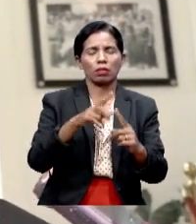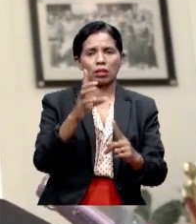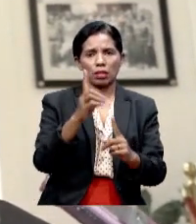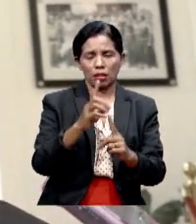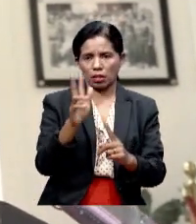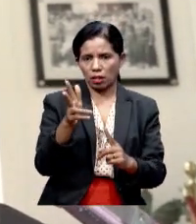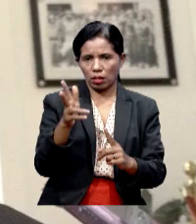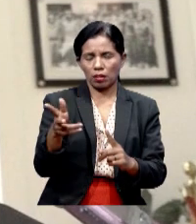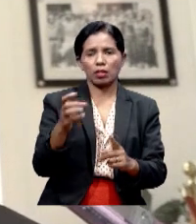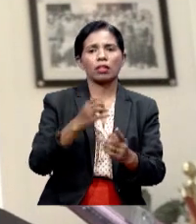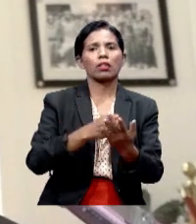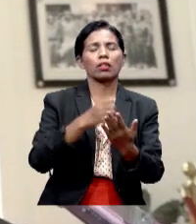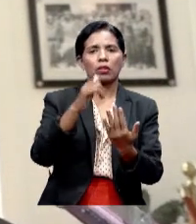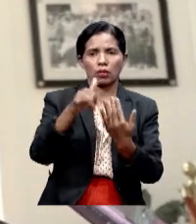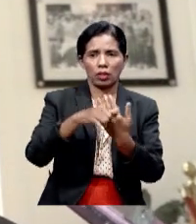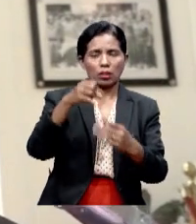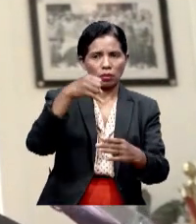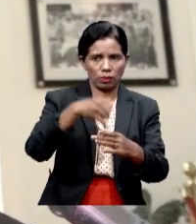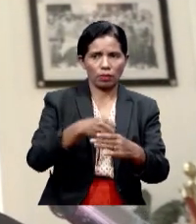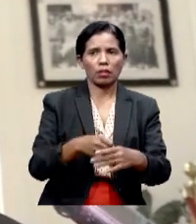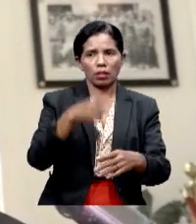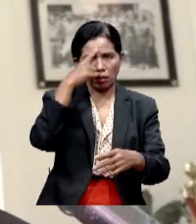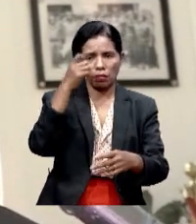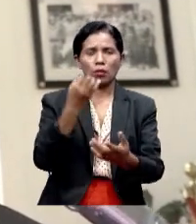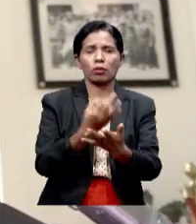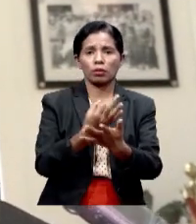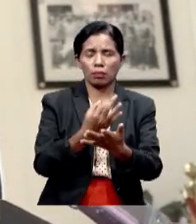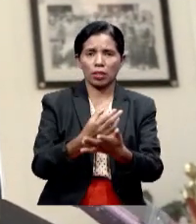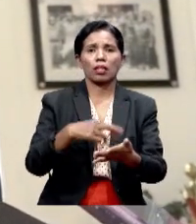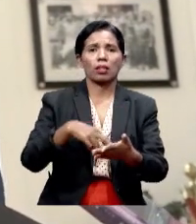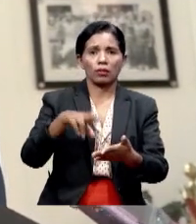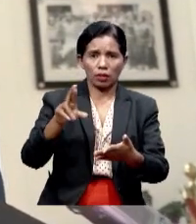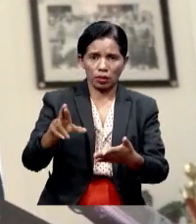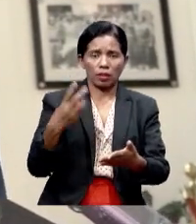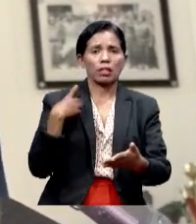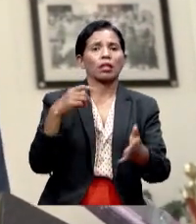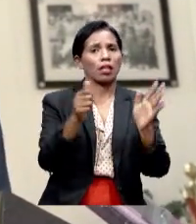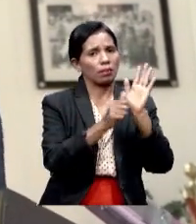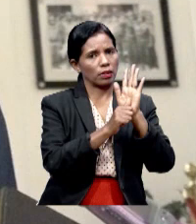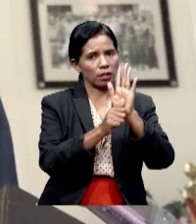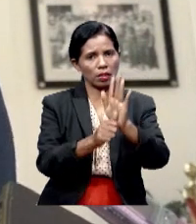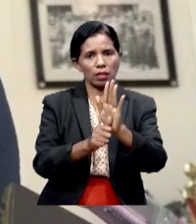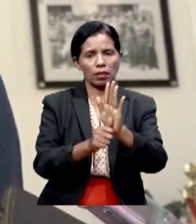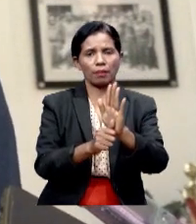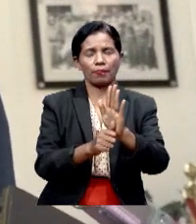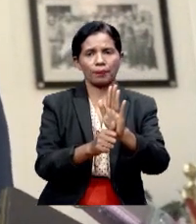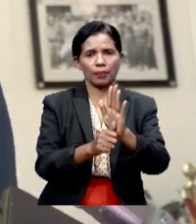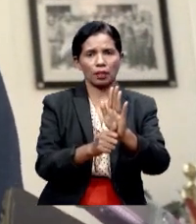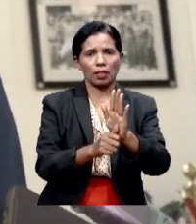junho. Né, inclui na idane. Tamba orçamento retificativo em Hira Ita apresenta